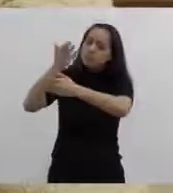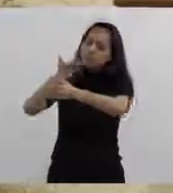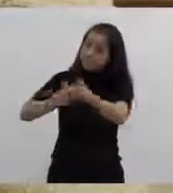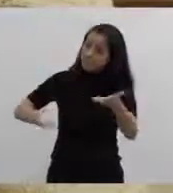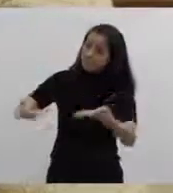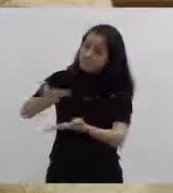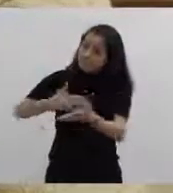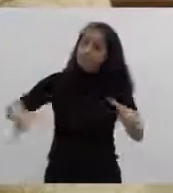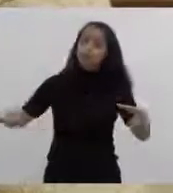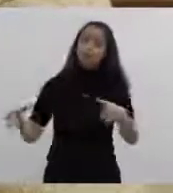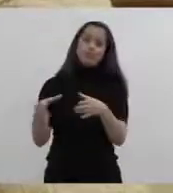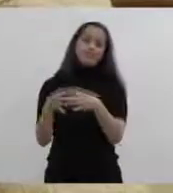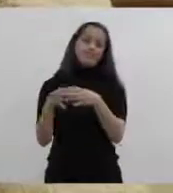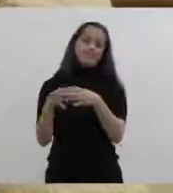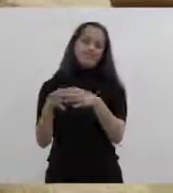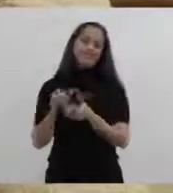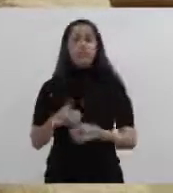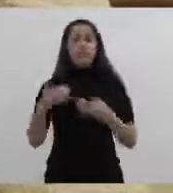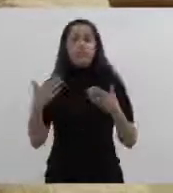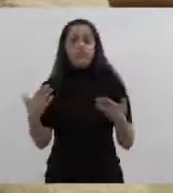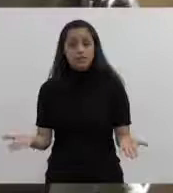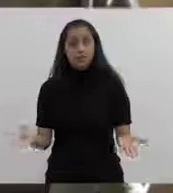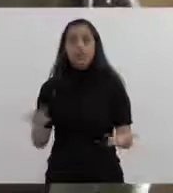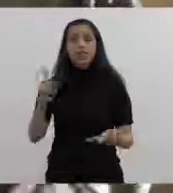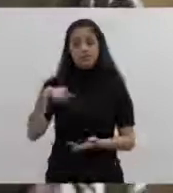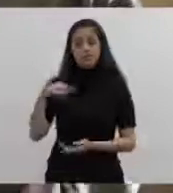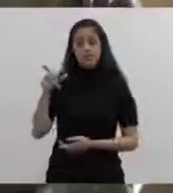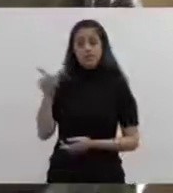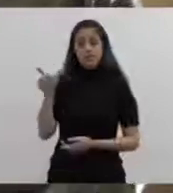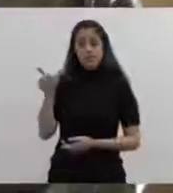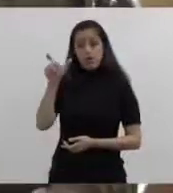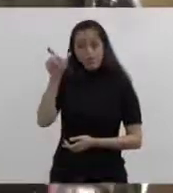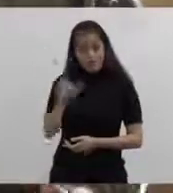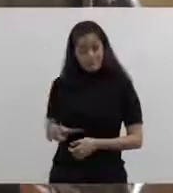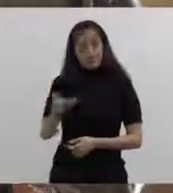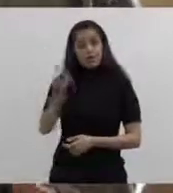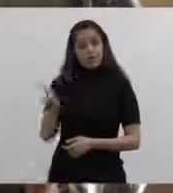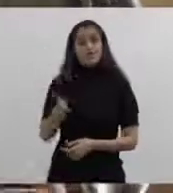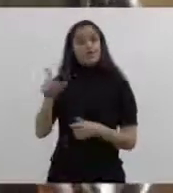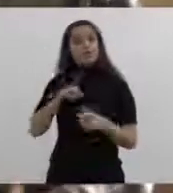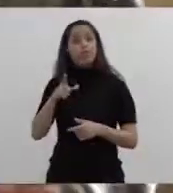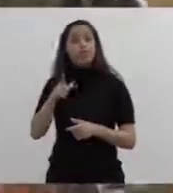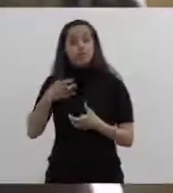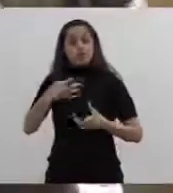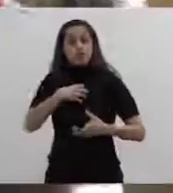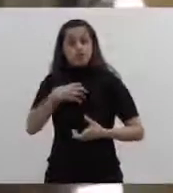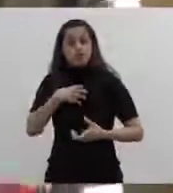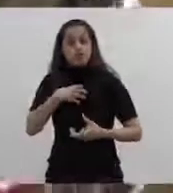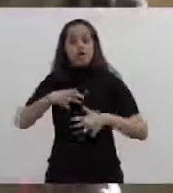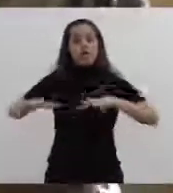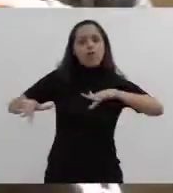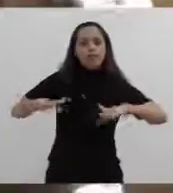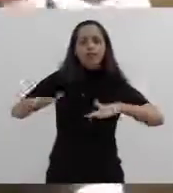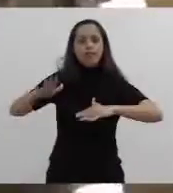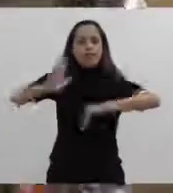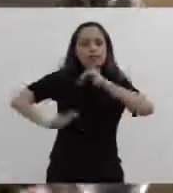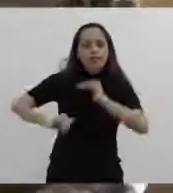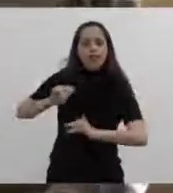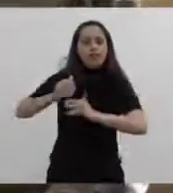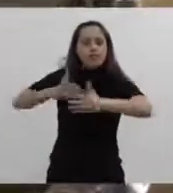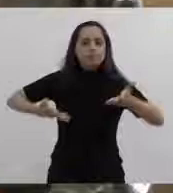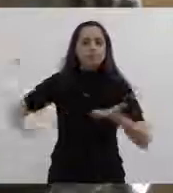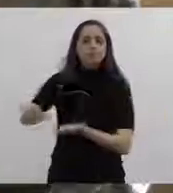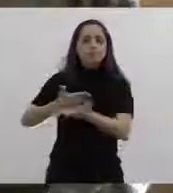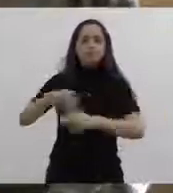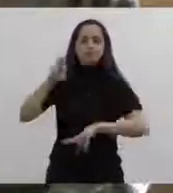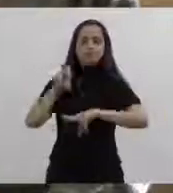construtivo, compartilhado e coletivo. José. Hoje em dia, pensamos num docente com muita mobilidade dentro da sala de aula,